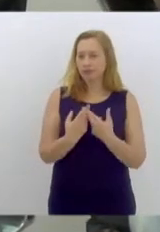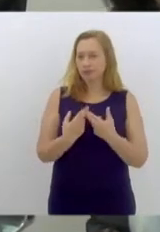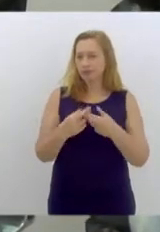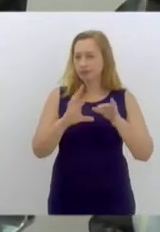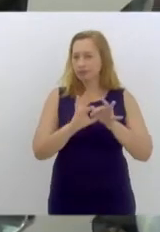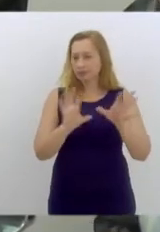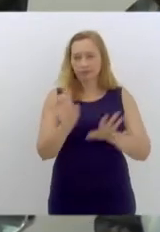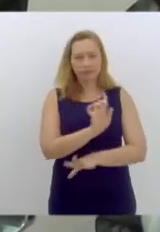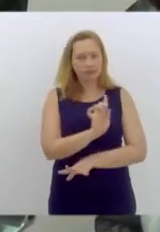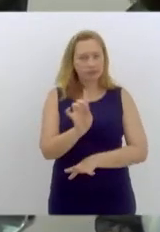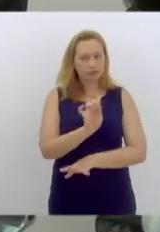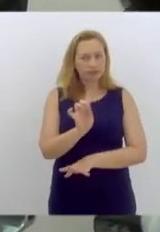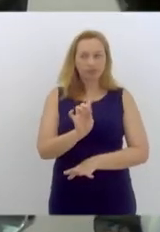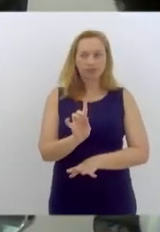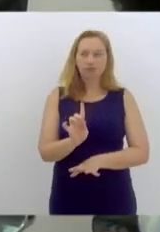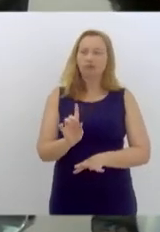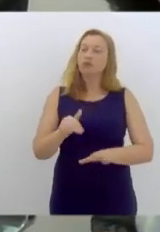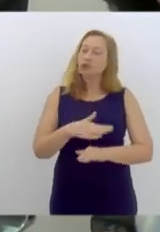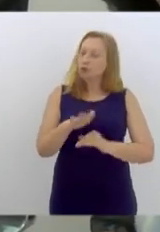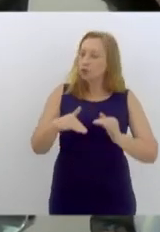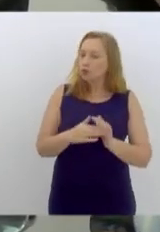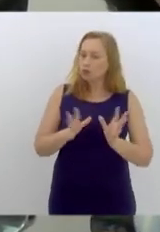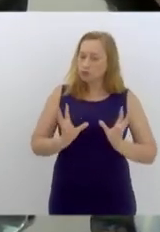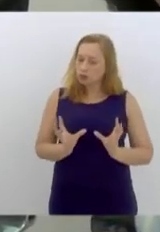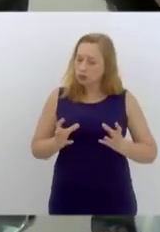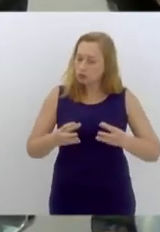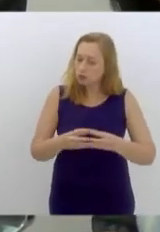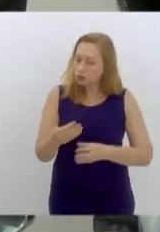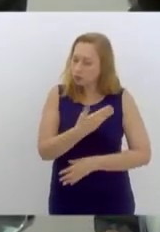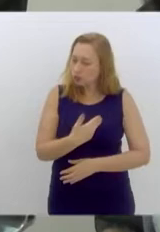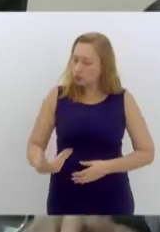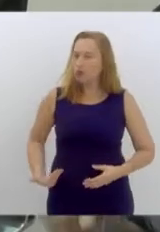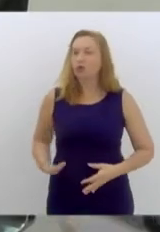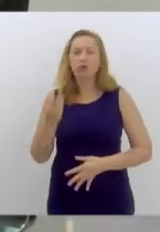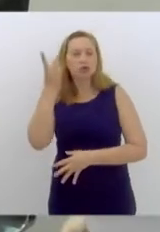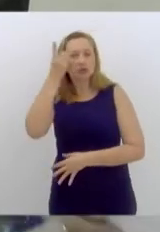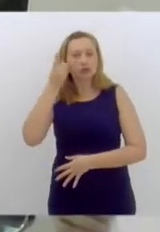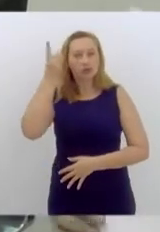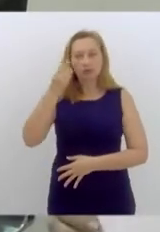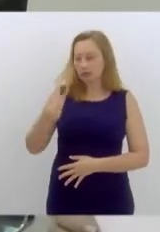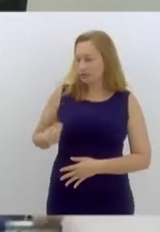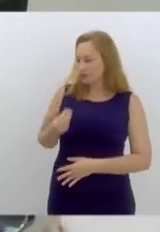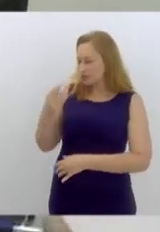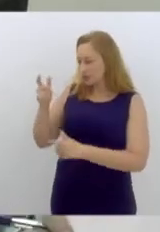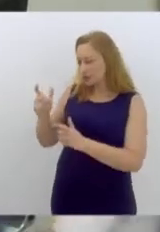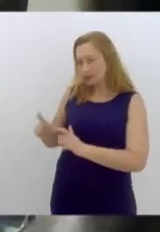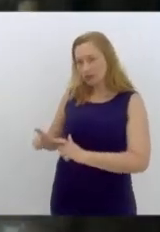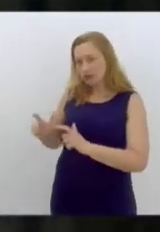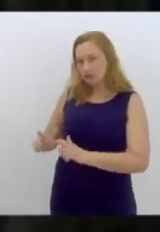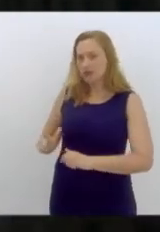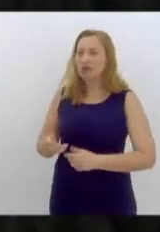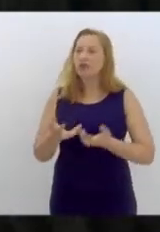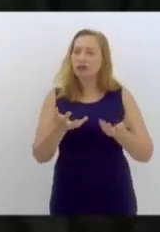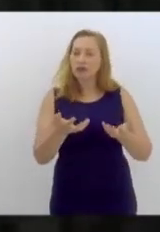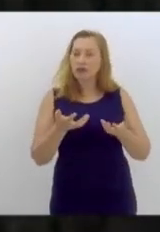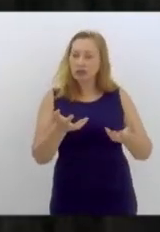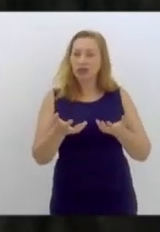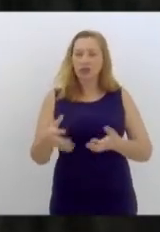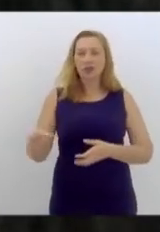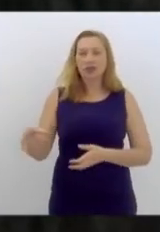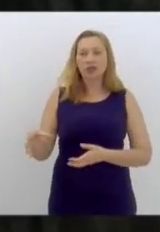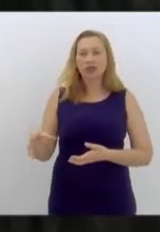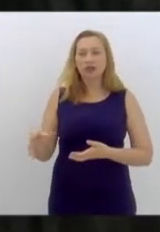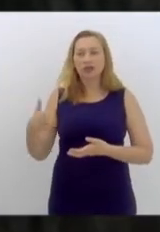deliberativa. E como toda audiência pública, os deputados aqui presentes querem ouvir.